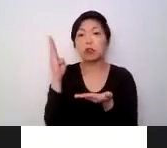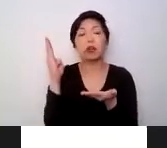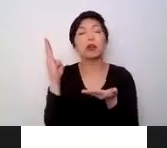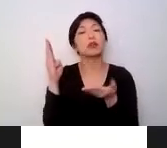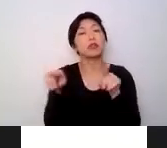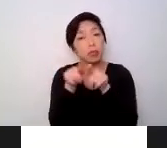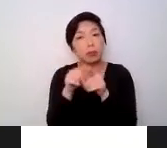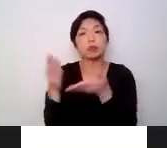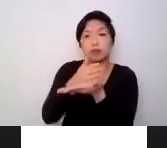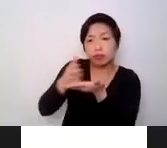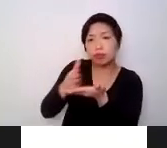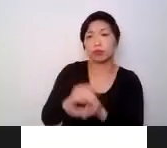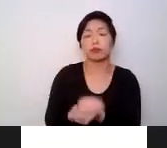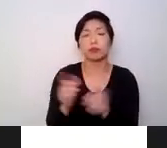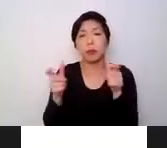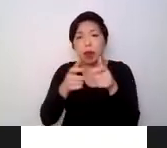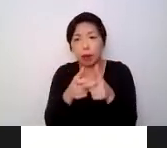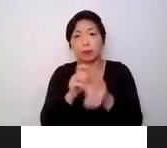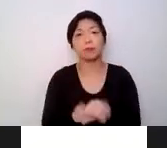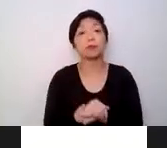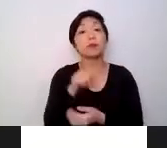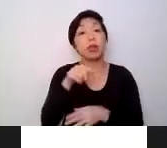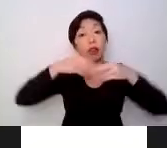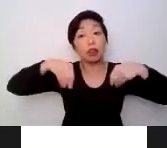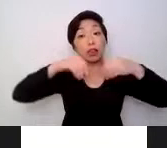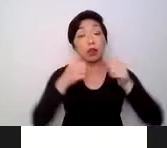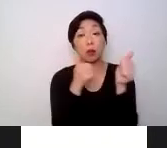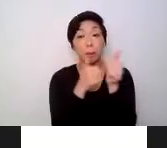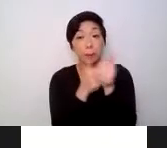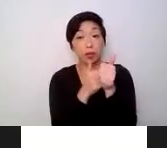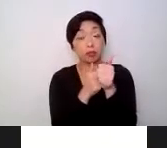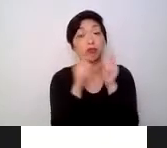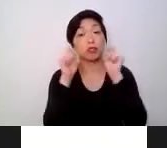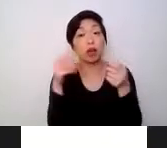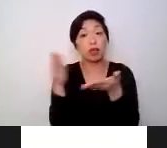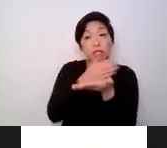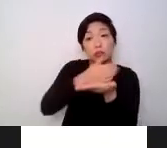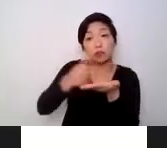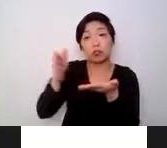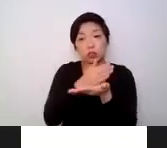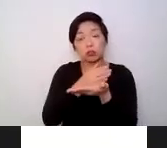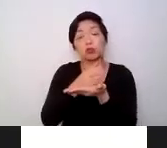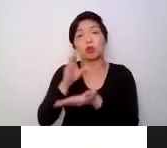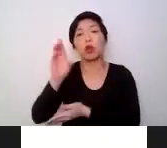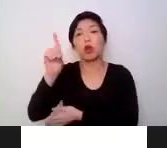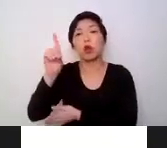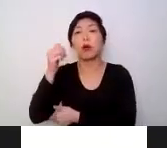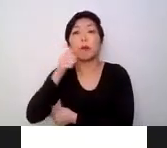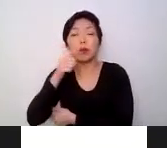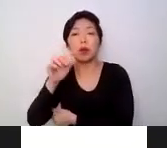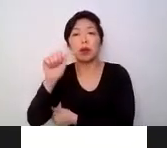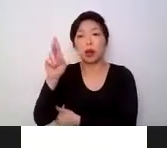1930, esse terreno próximo à biblioteca, ele era dividido tanto pela dona Augusta de Souza Queiroz,